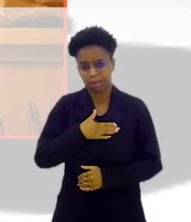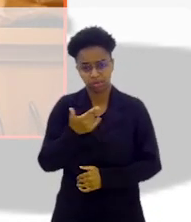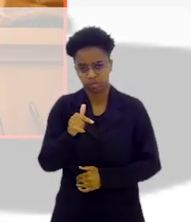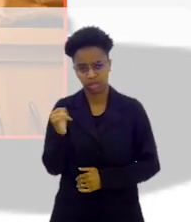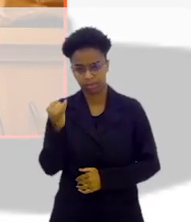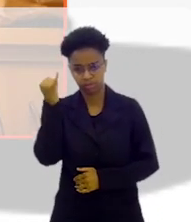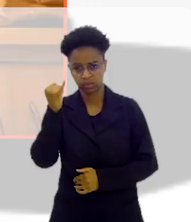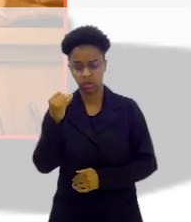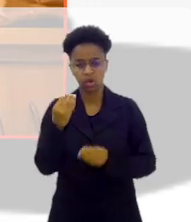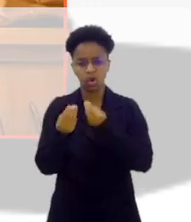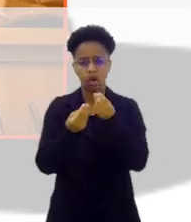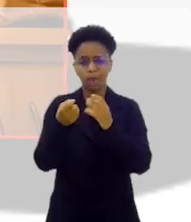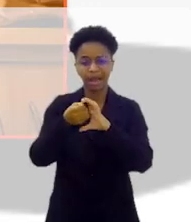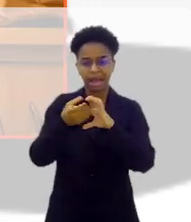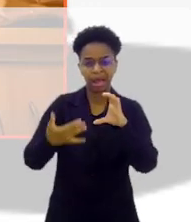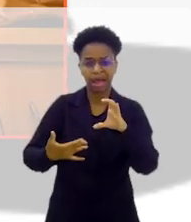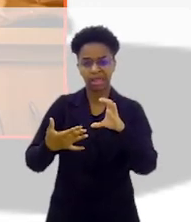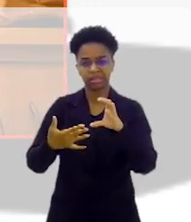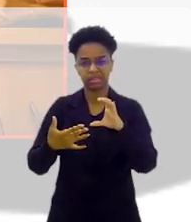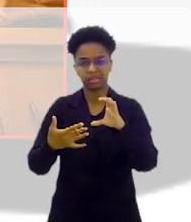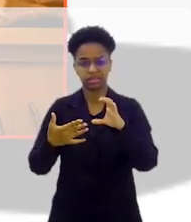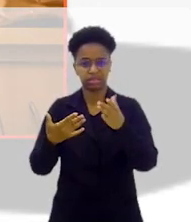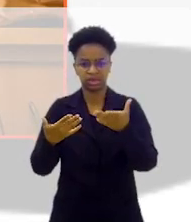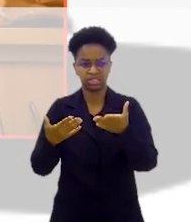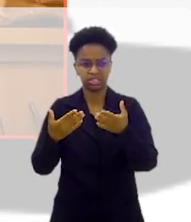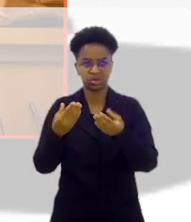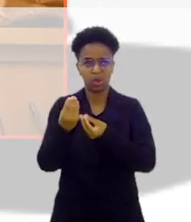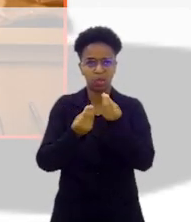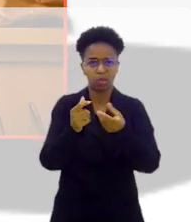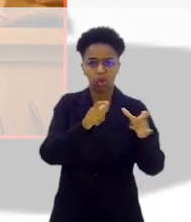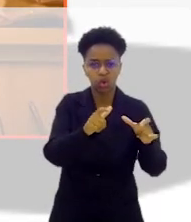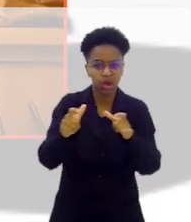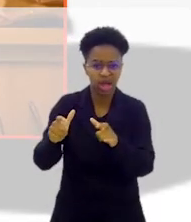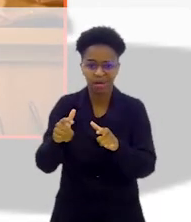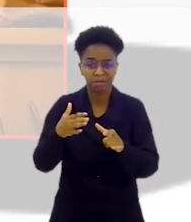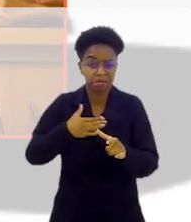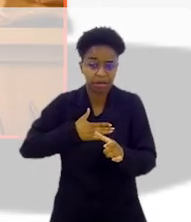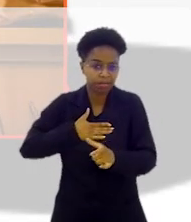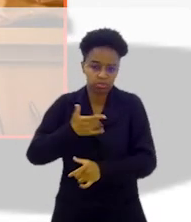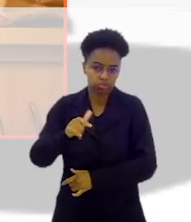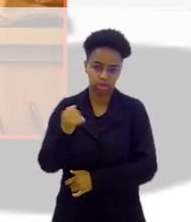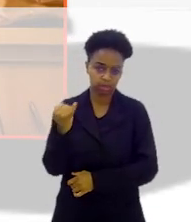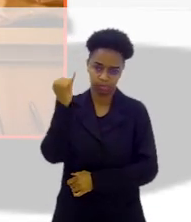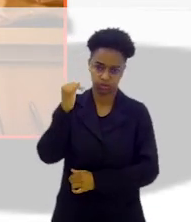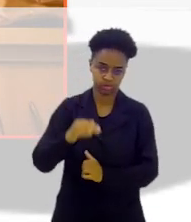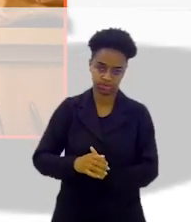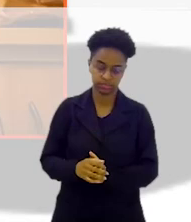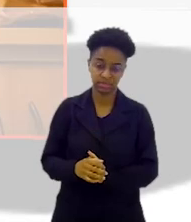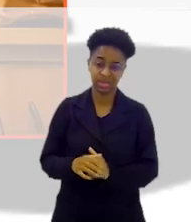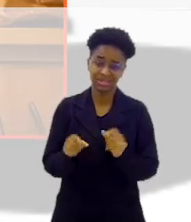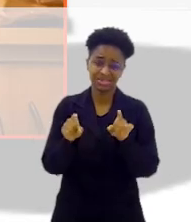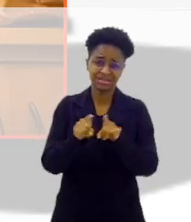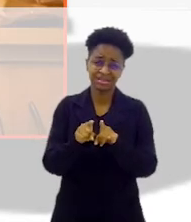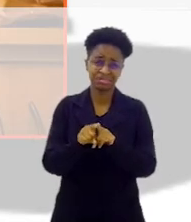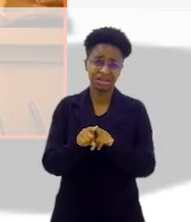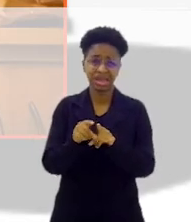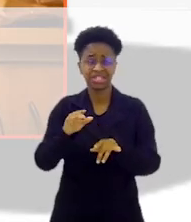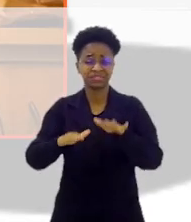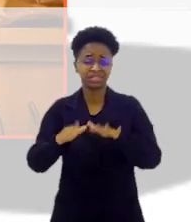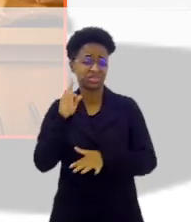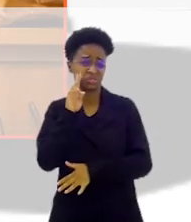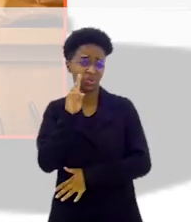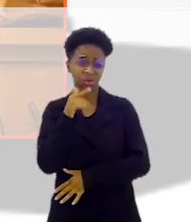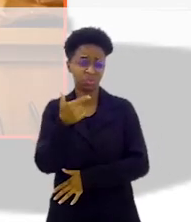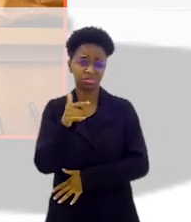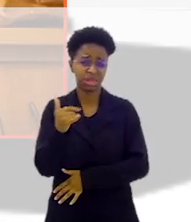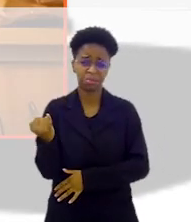obra. O aspecto físico da geografia, não tem muita importância, e muito menos, às vezes, até